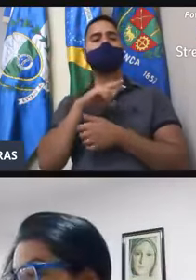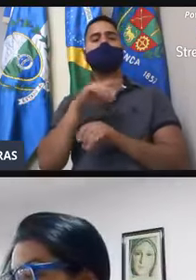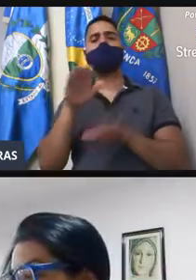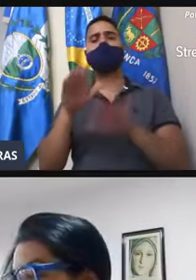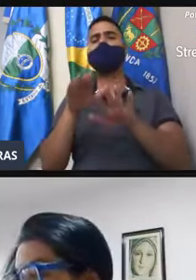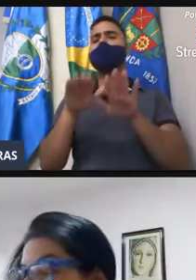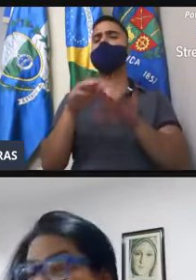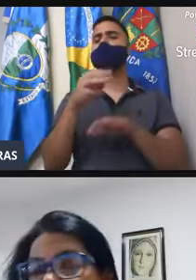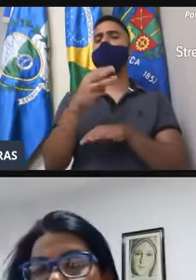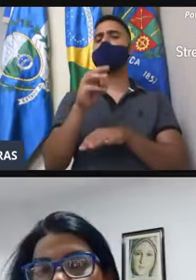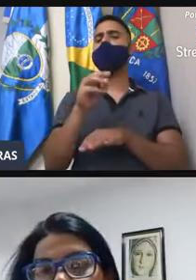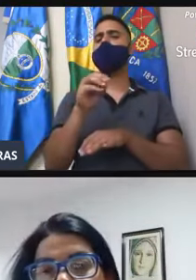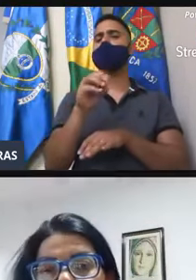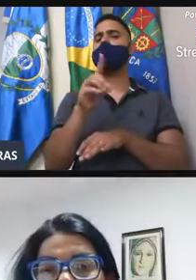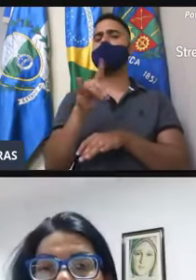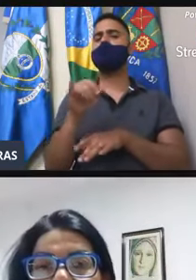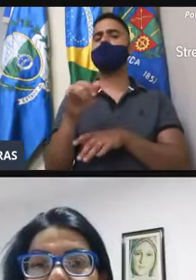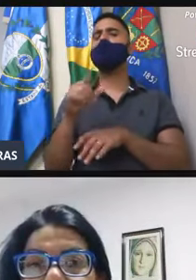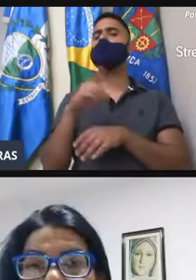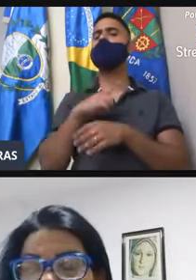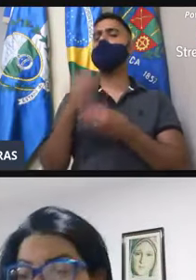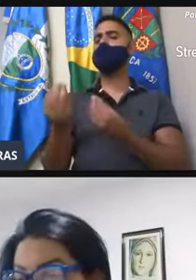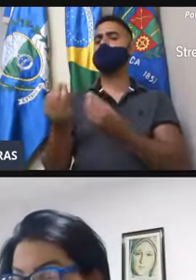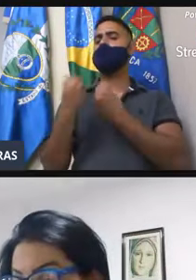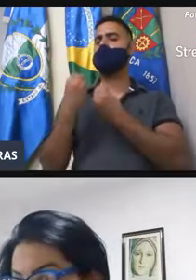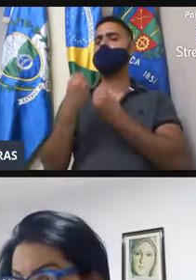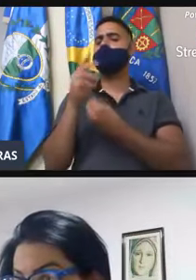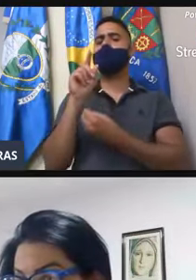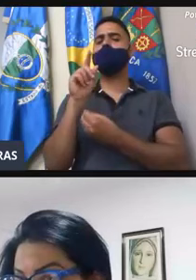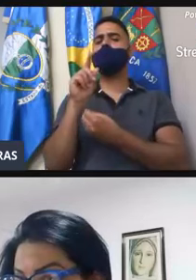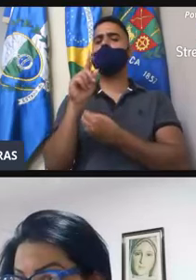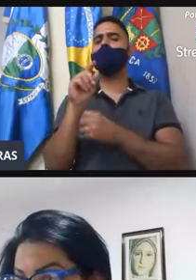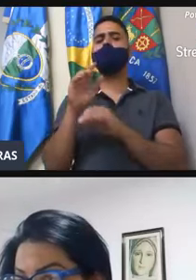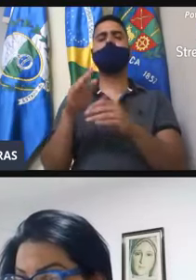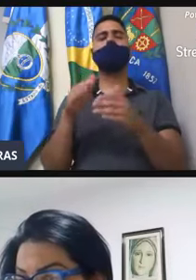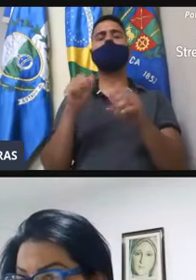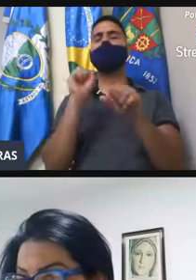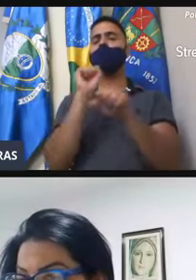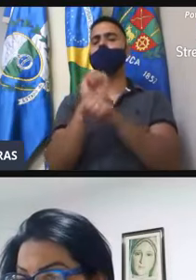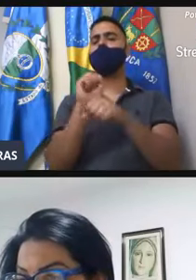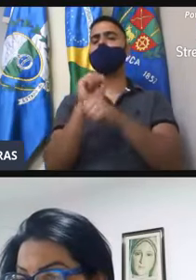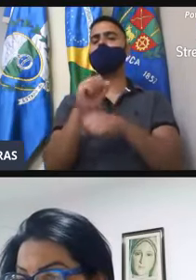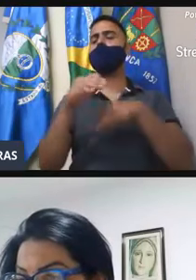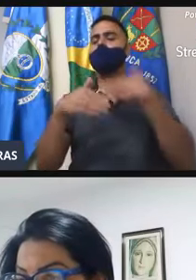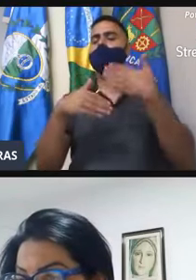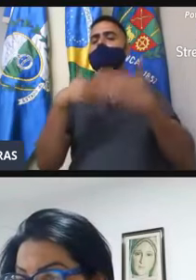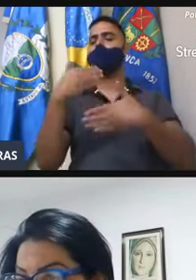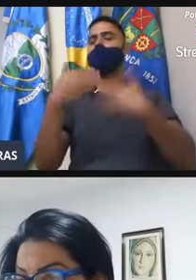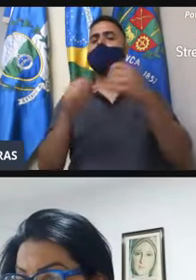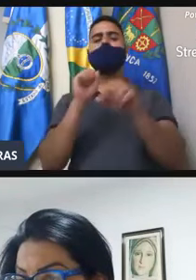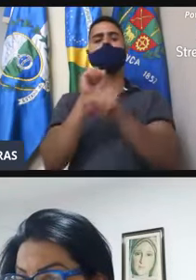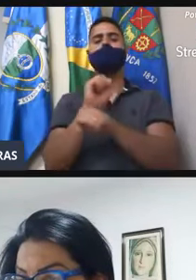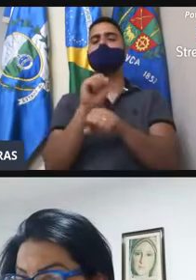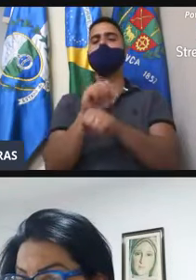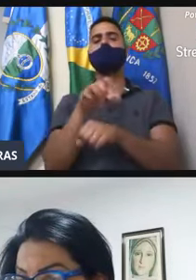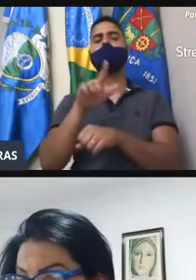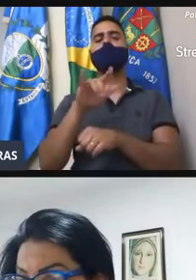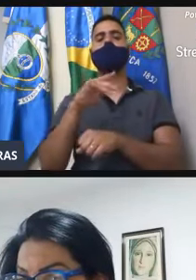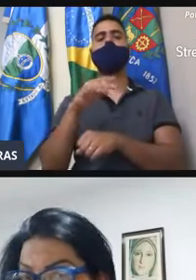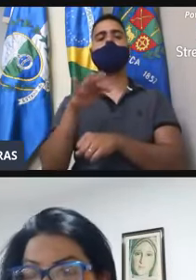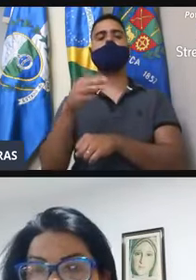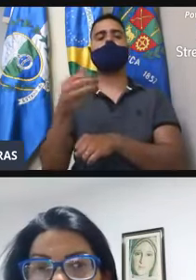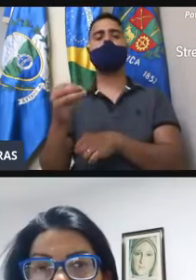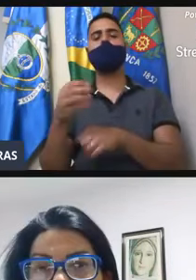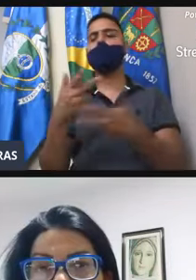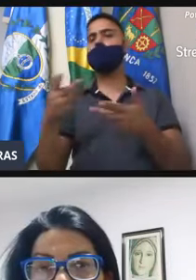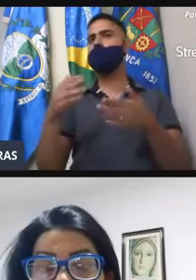30 dias do primeiro repasse, e até hoje ainda está num processo licitatório, uma coisa que é para